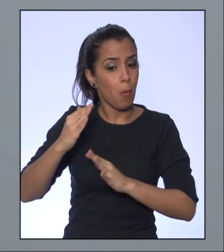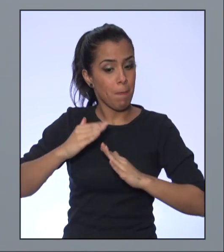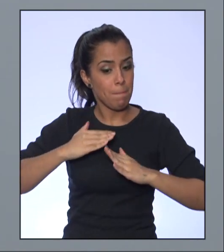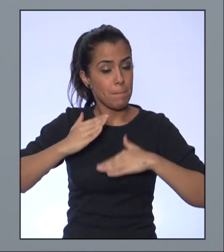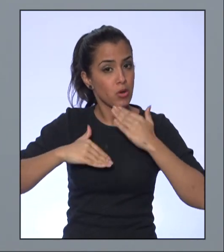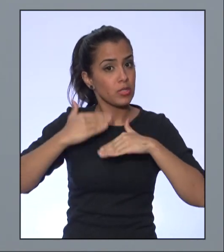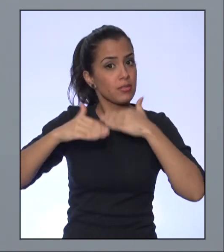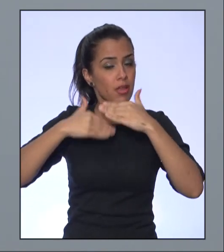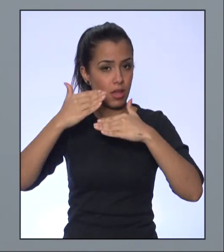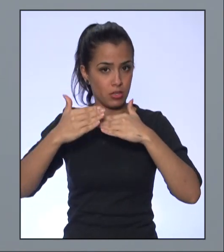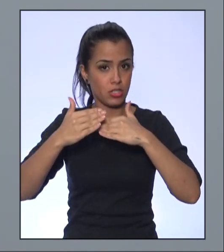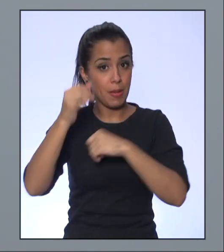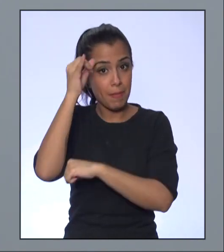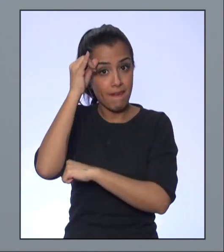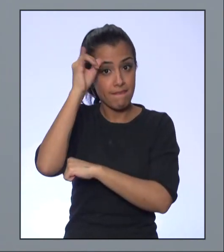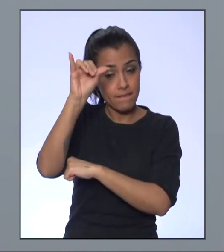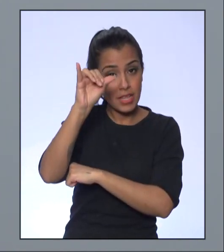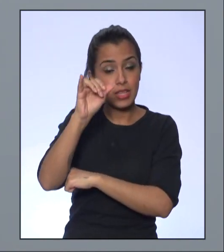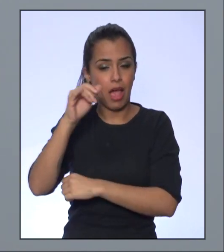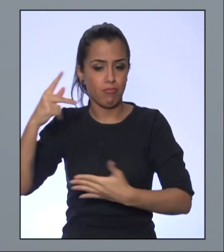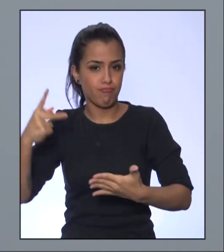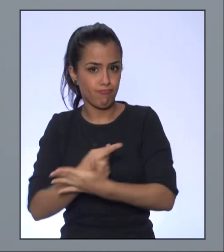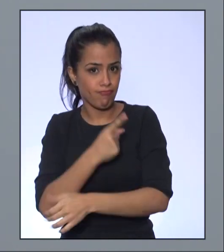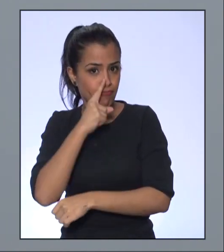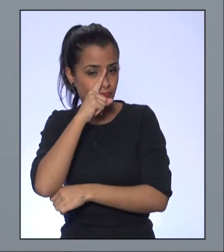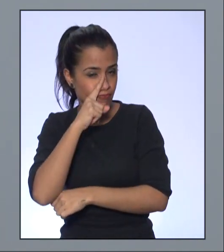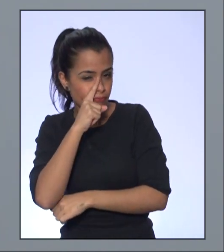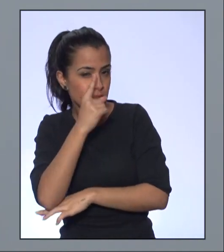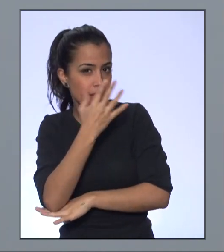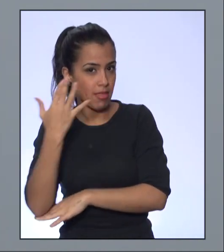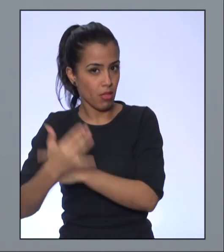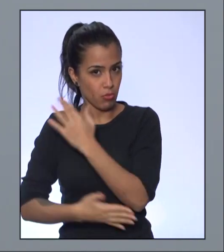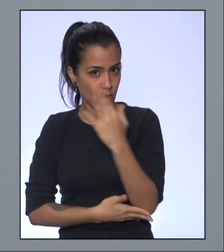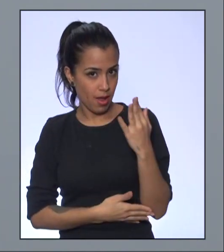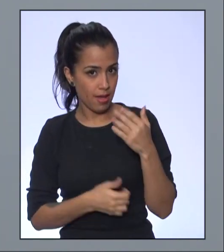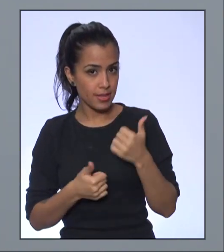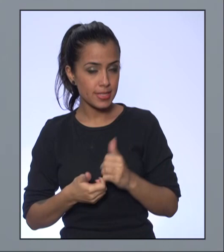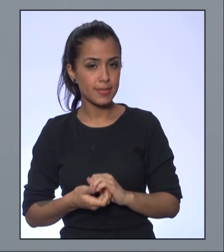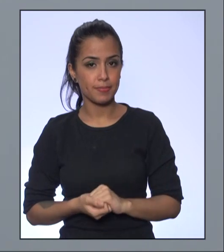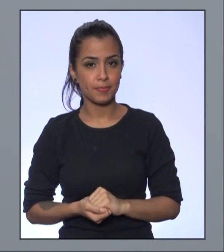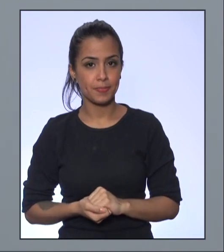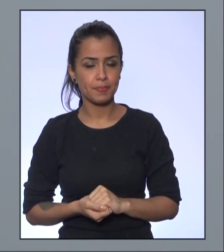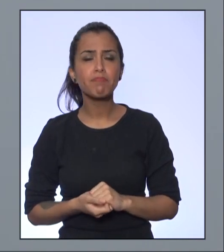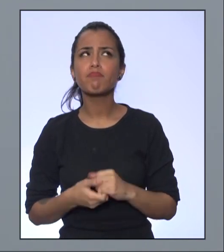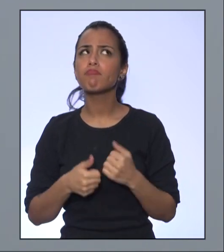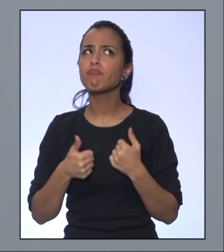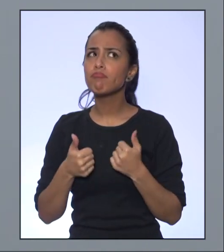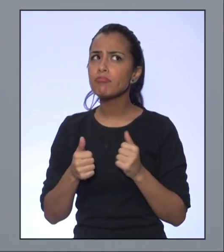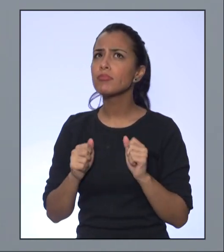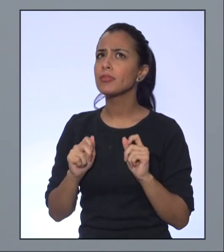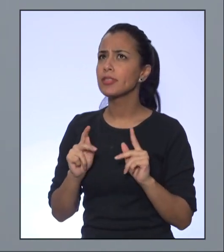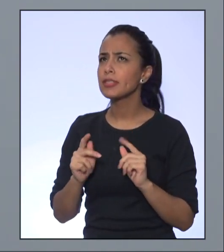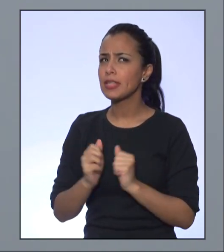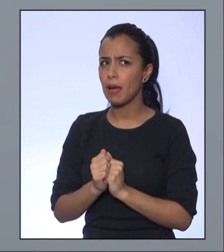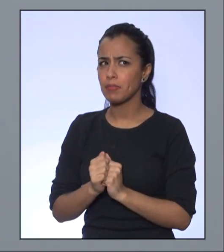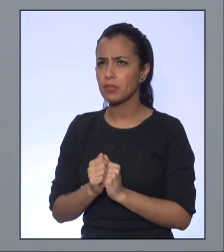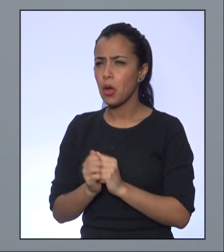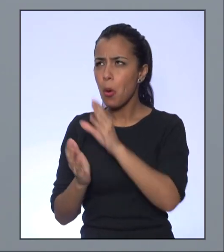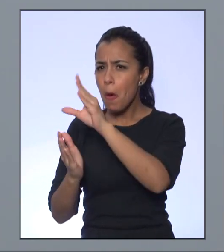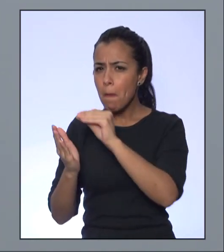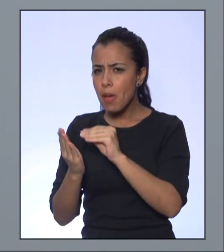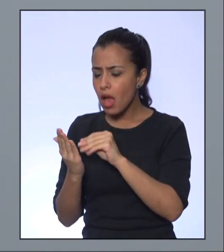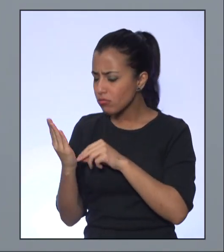de prevenção a desastres naturais. E aí, tá, só pegar um mapa?